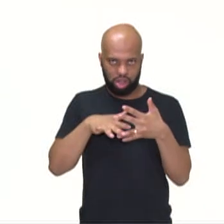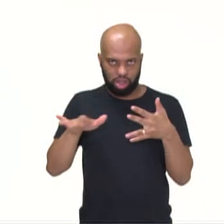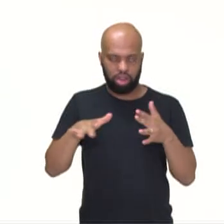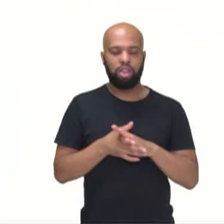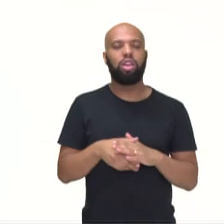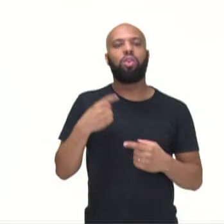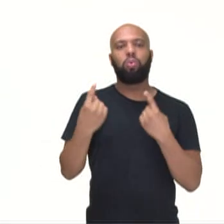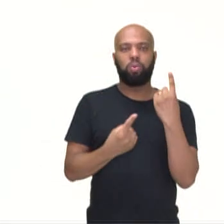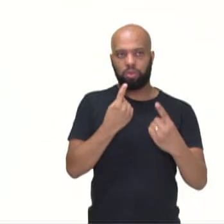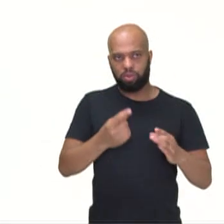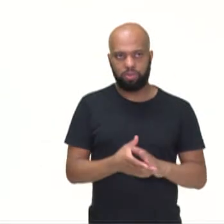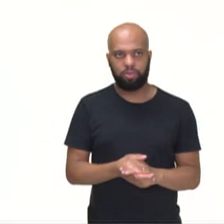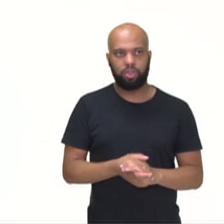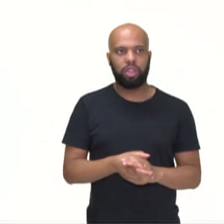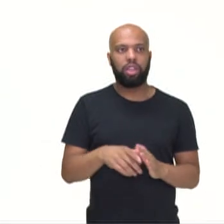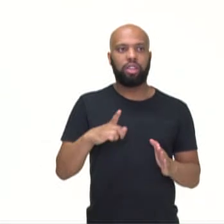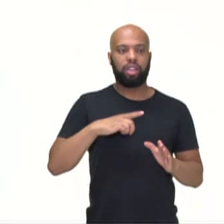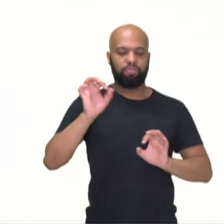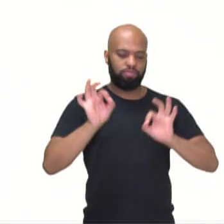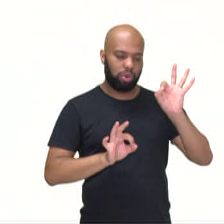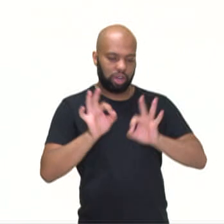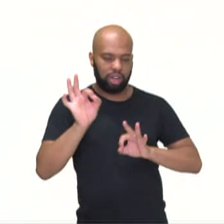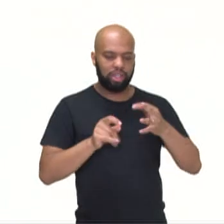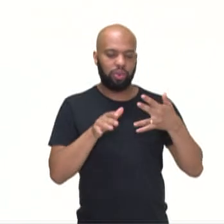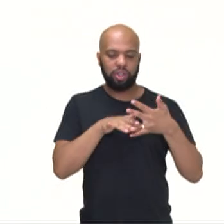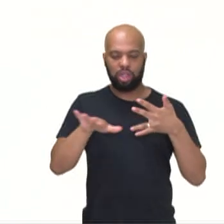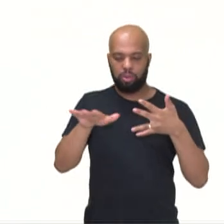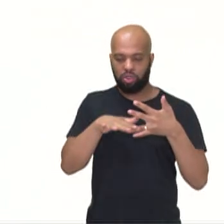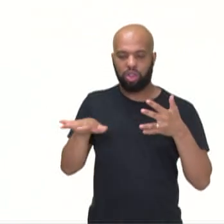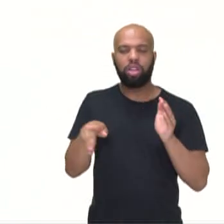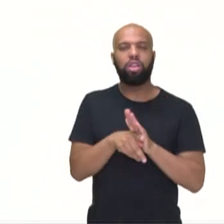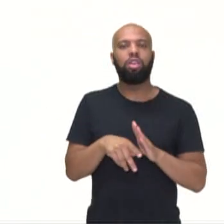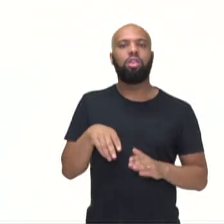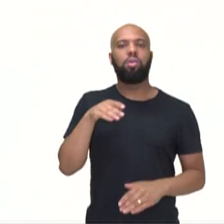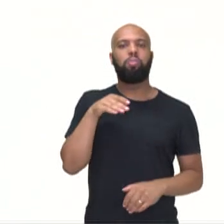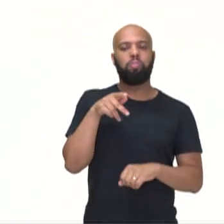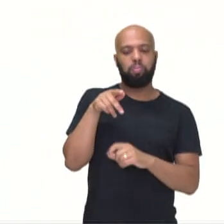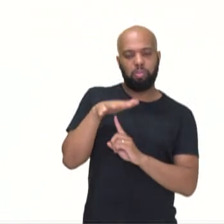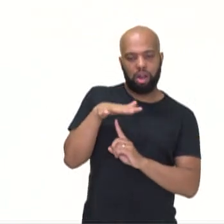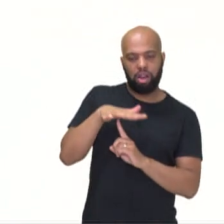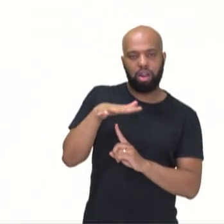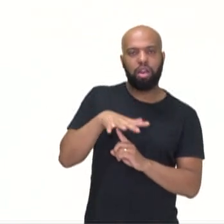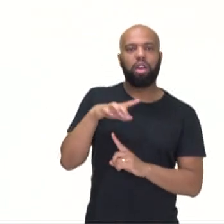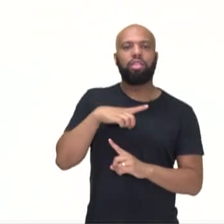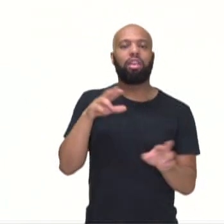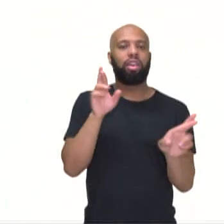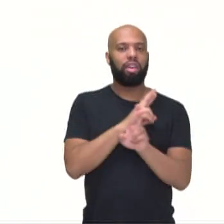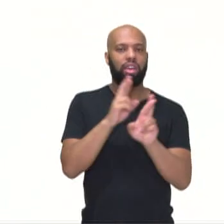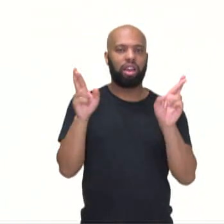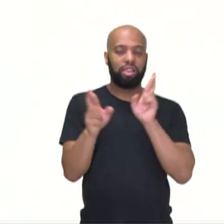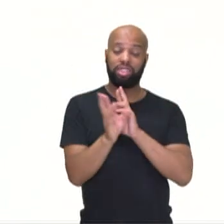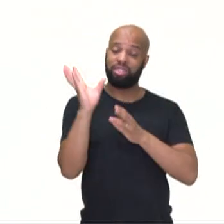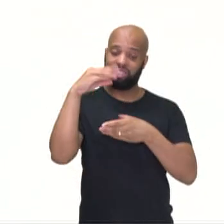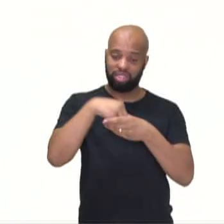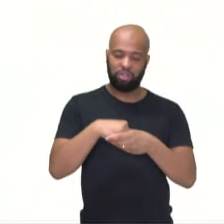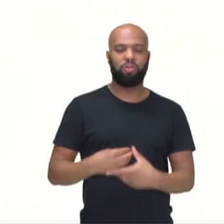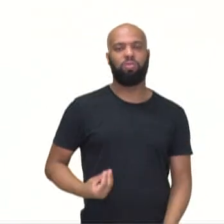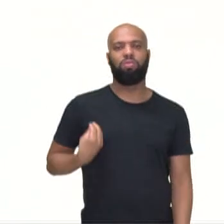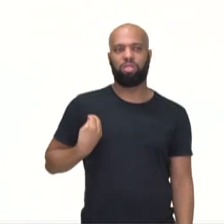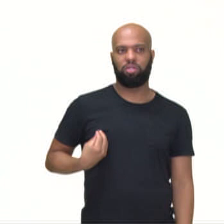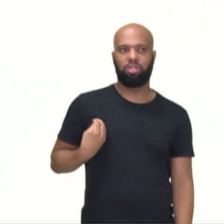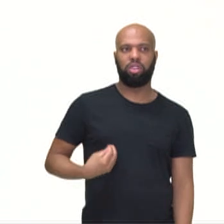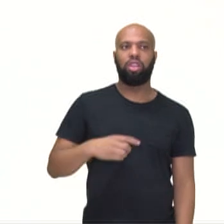visualizar. Quais são elas? Divisão das regiões intermediárias paranaense conforme essas inter-relações econômicas existentes. Então, nós